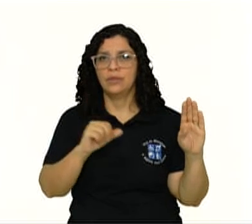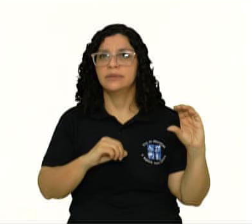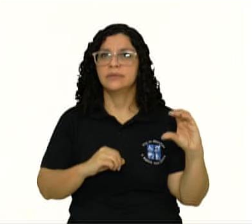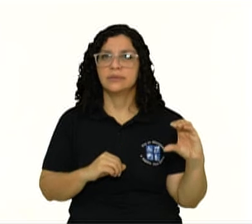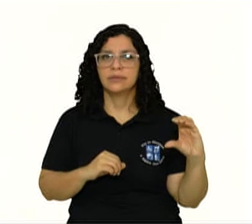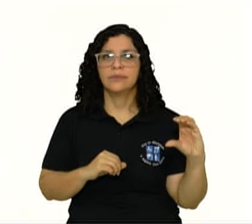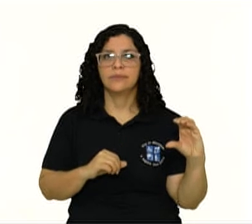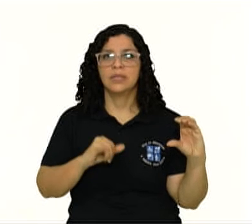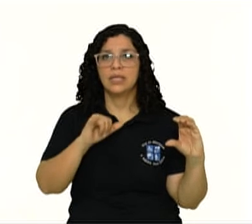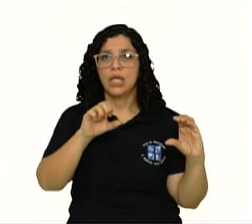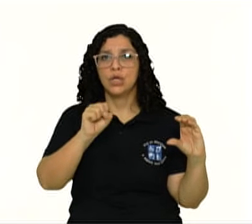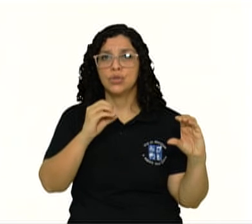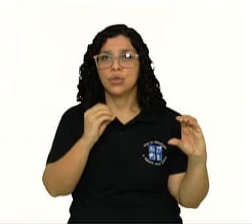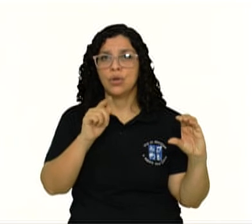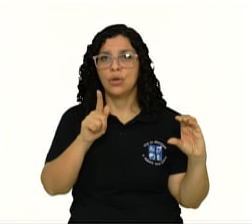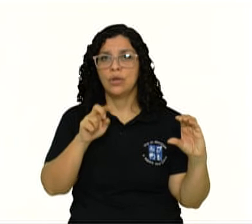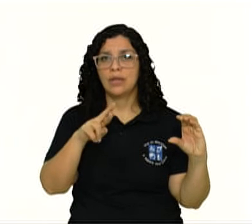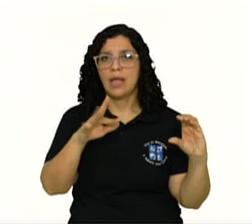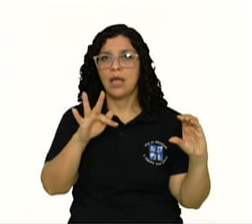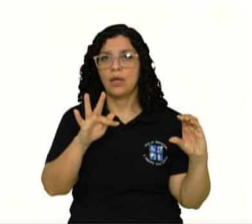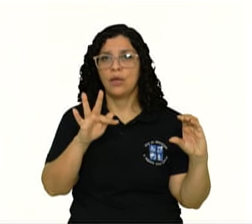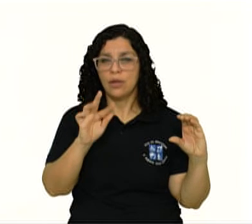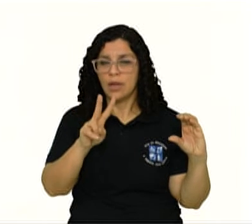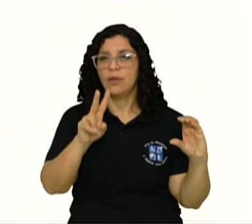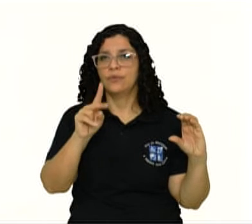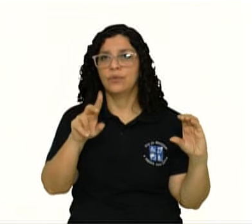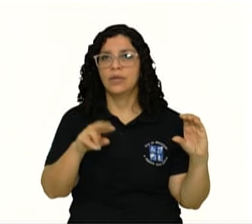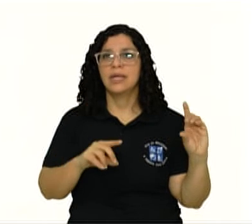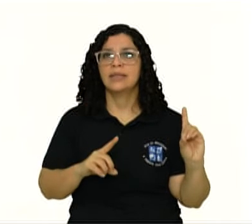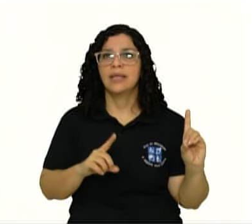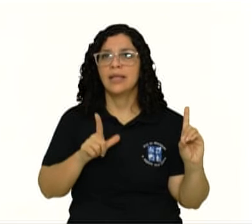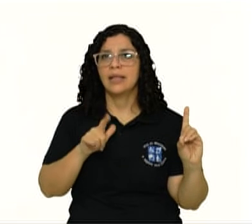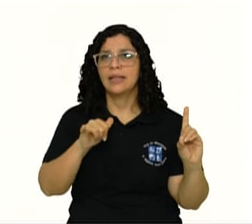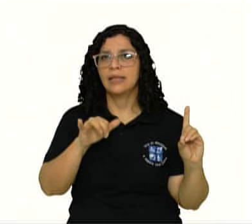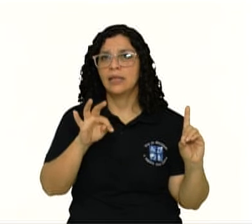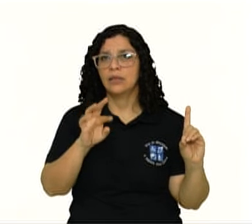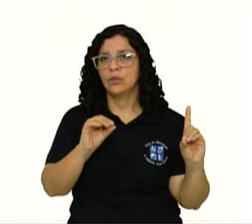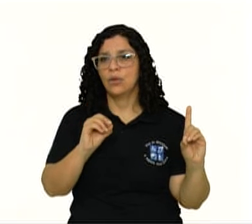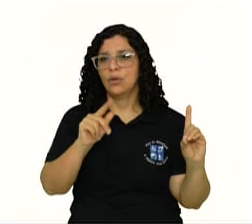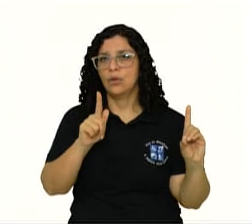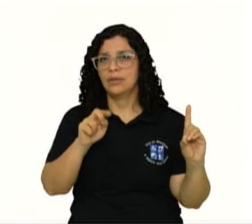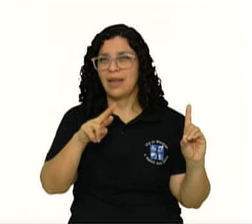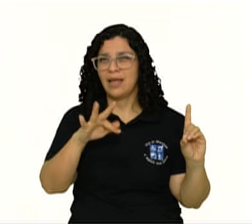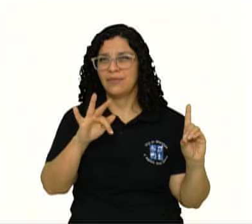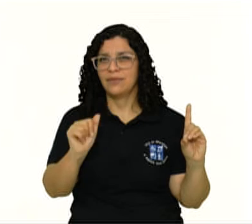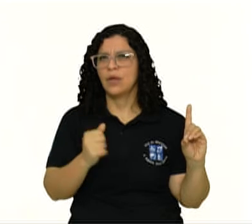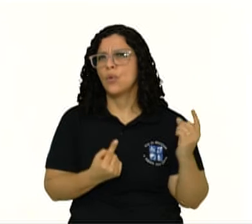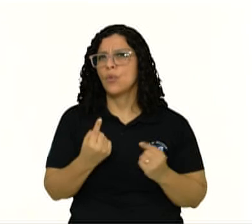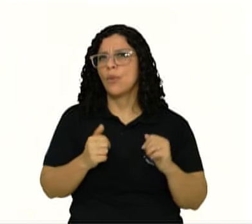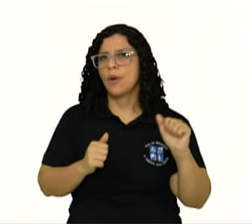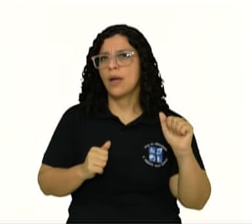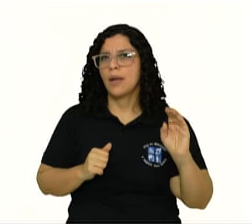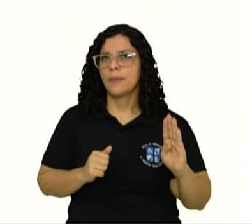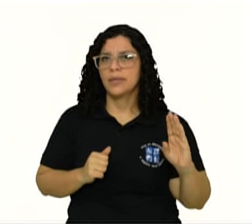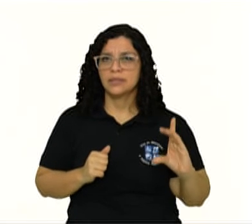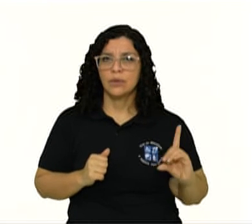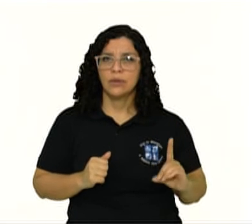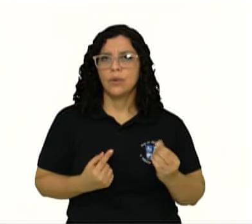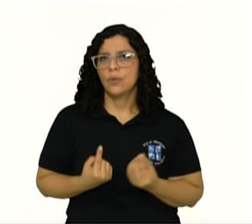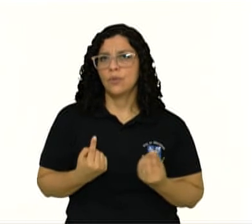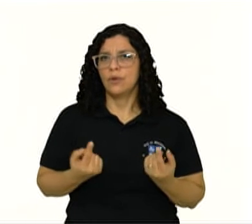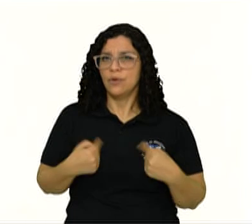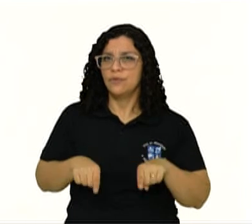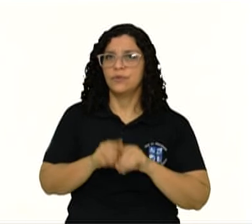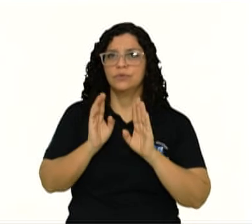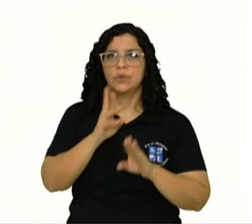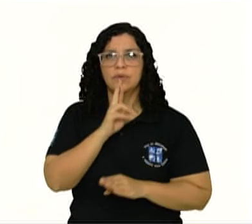C, isogravura. E alternativa D, litografia. Então dá um tempo para que vocês escolham e daqui a